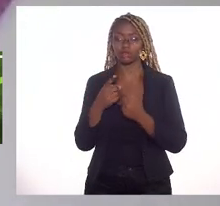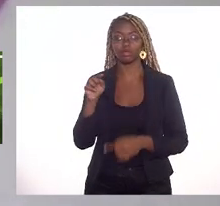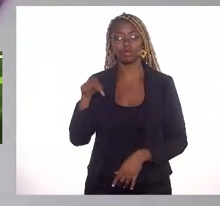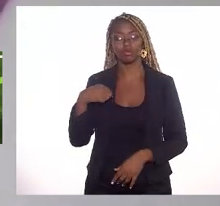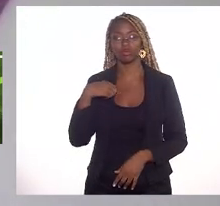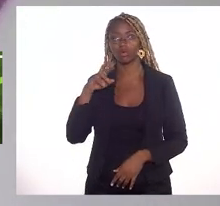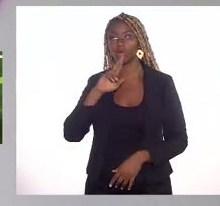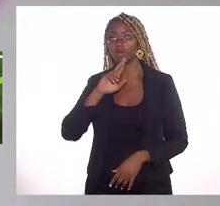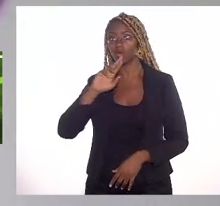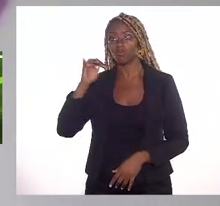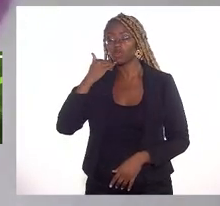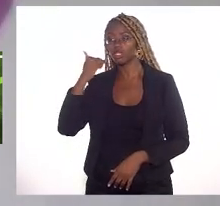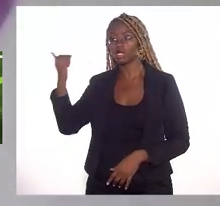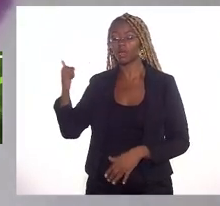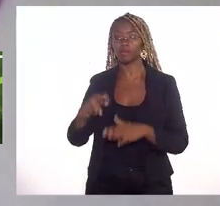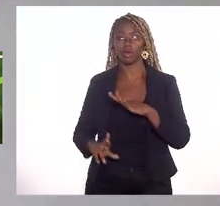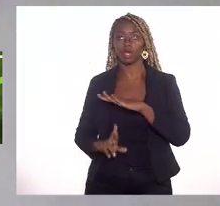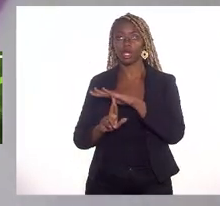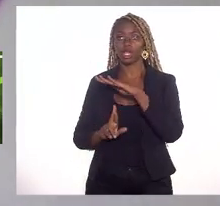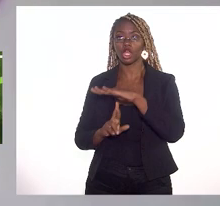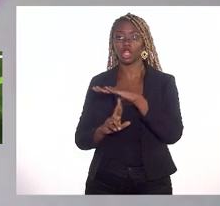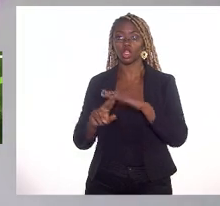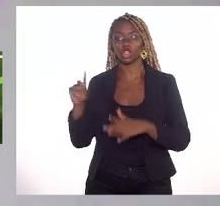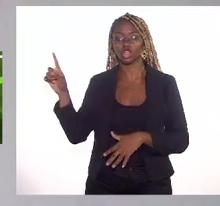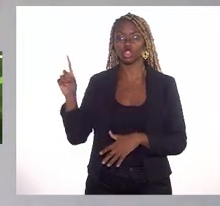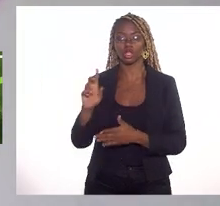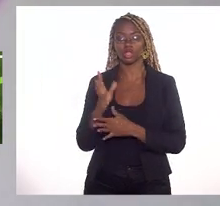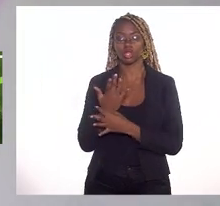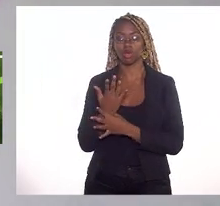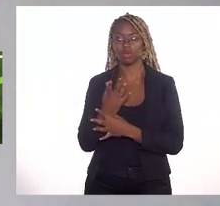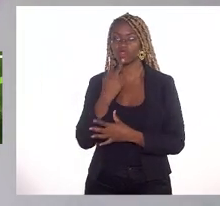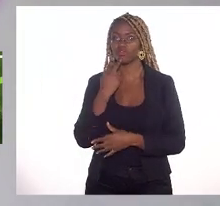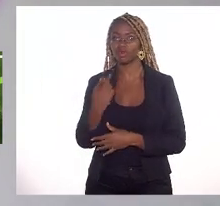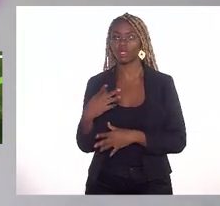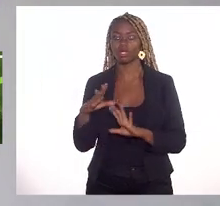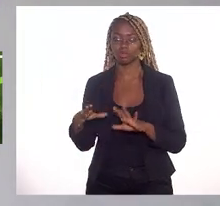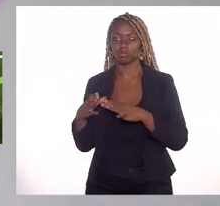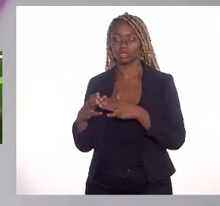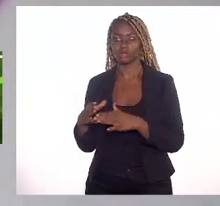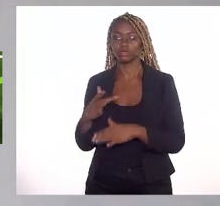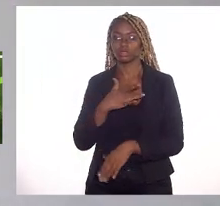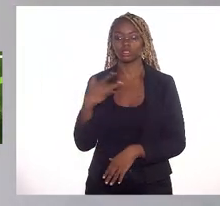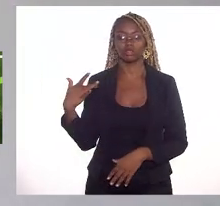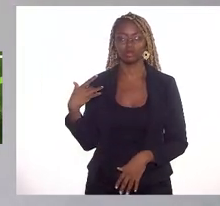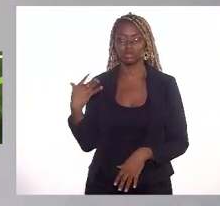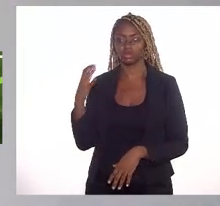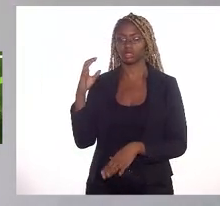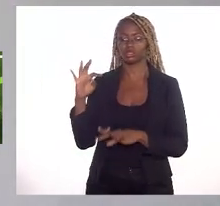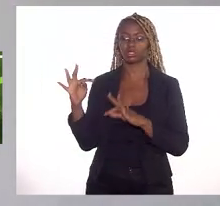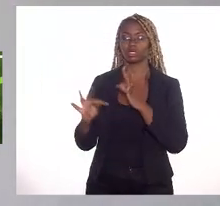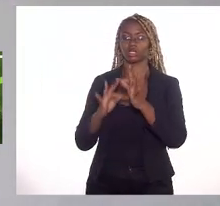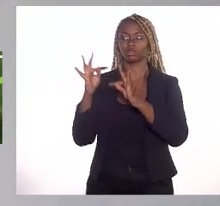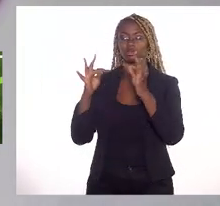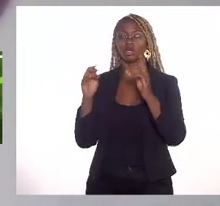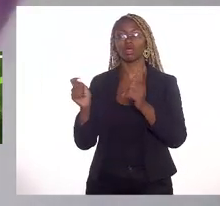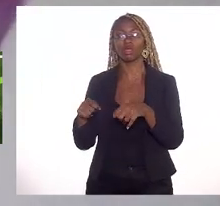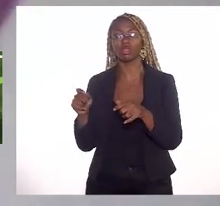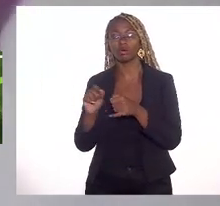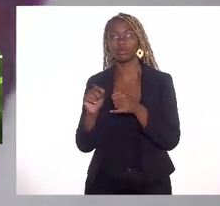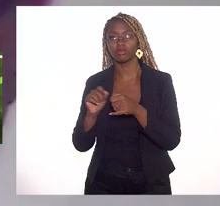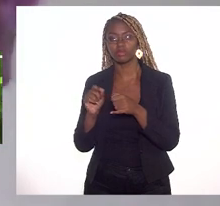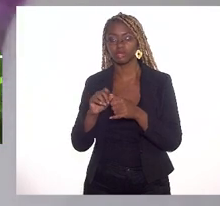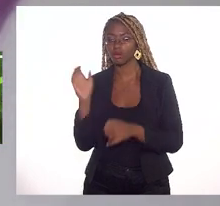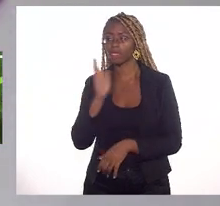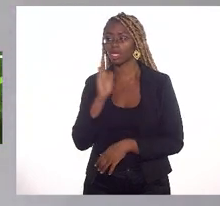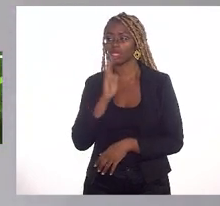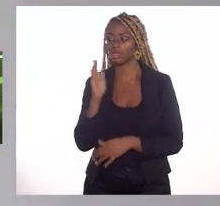para o reitor da UERJ, né, para ver se as nossas comissões em conjunto de saúde, de ciência e tecnologia, o que nós podemos fazer para